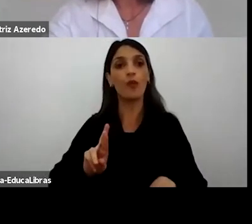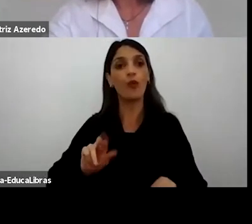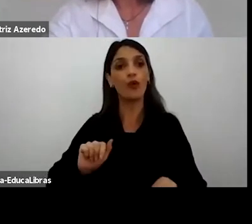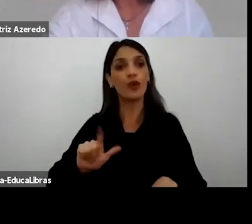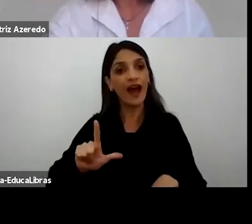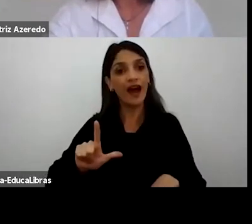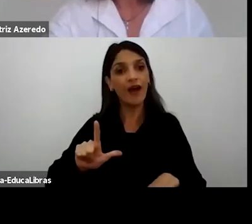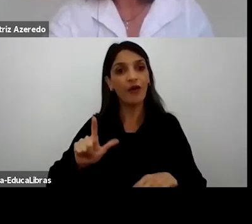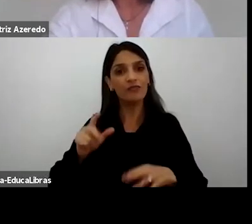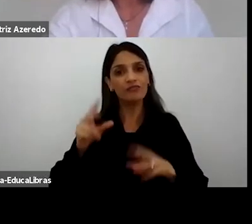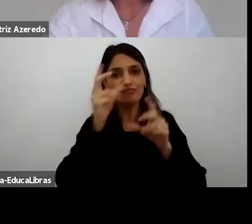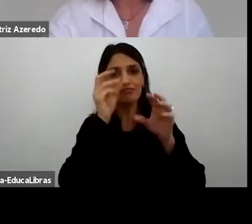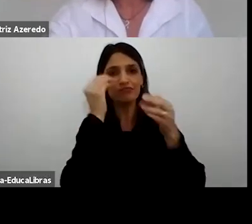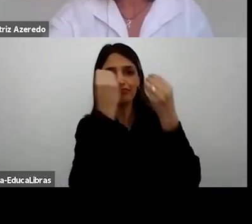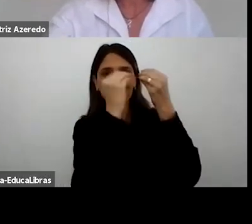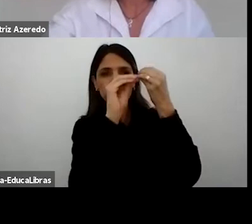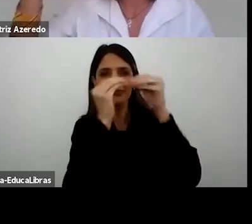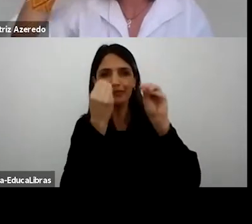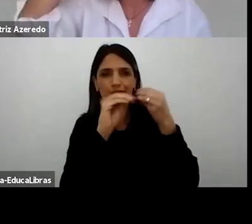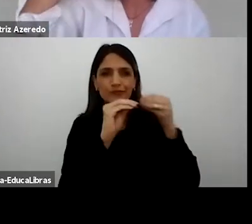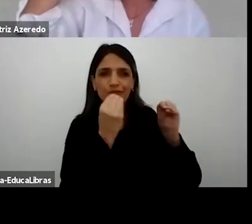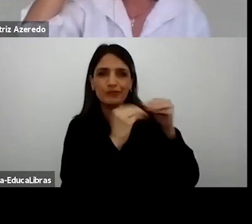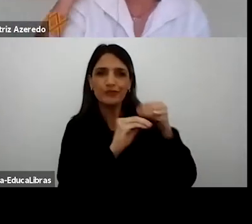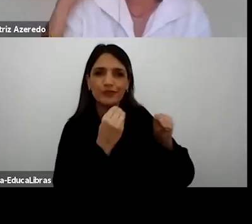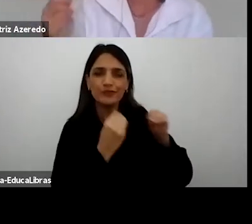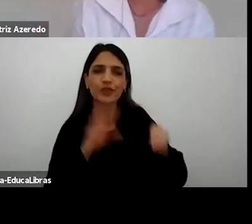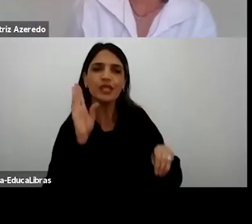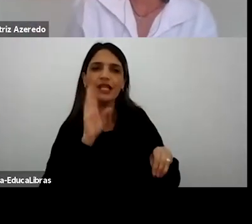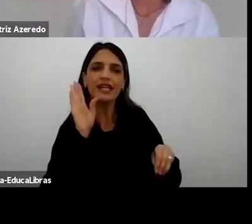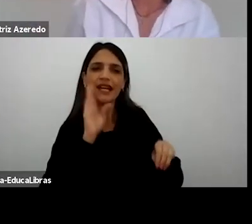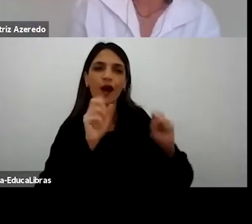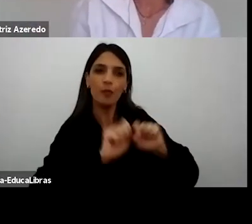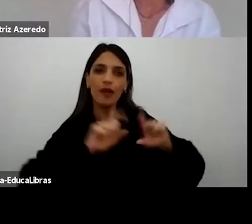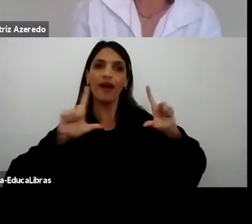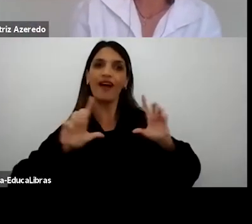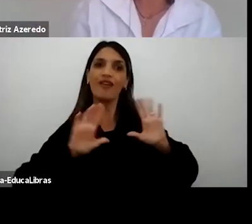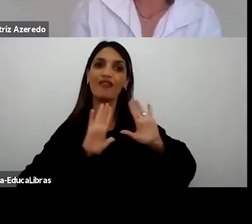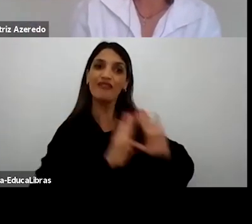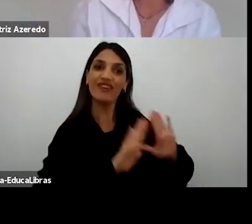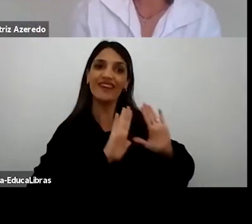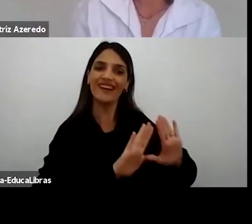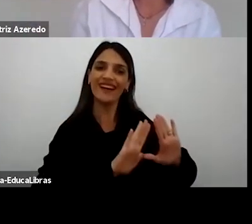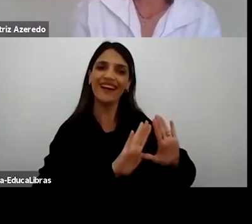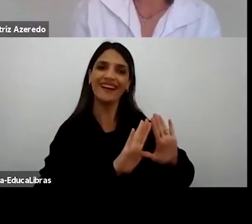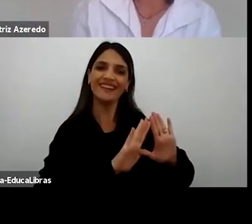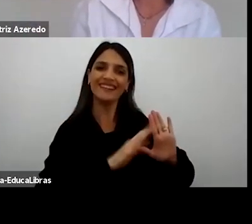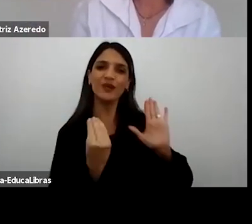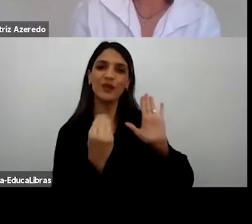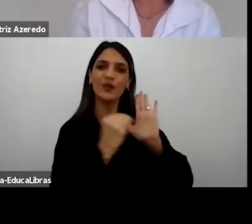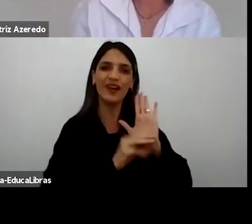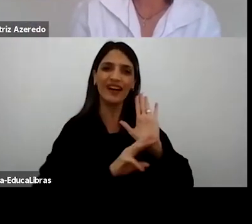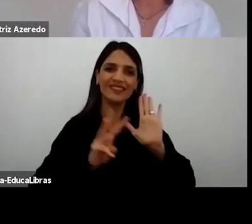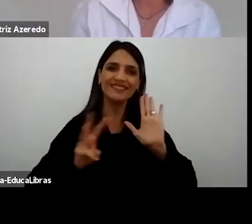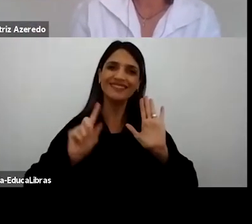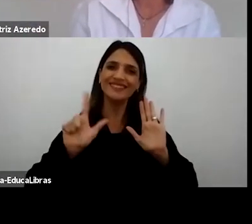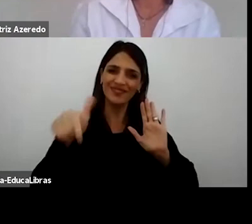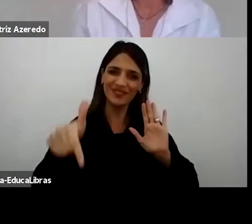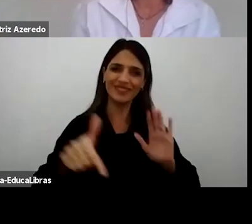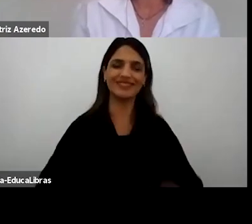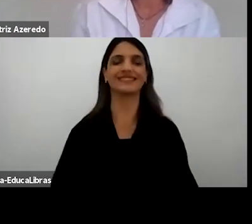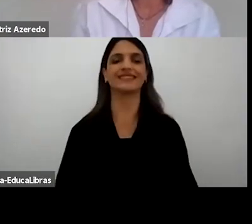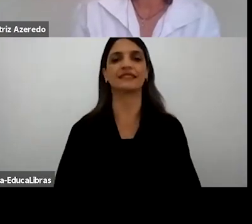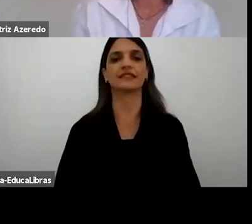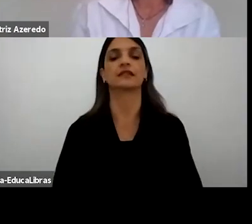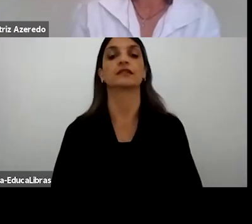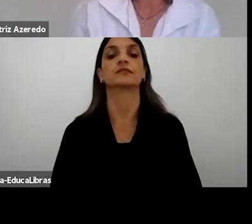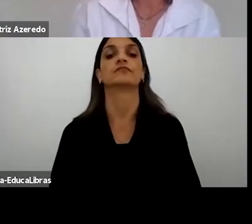memória desse lançamento e dessa nossa conversa para a eternidade. E